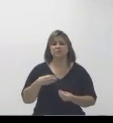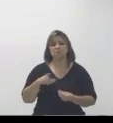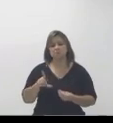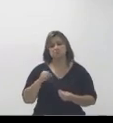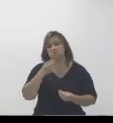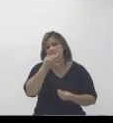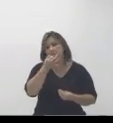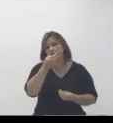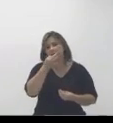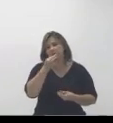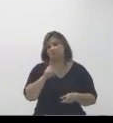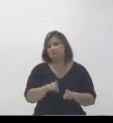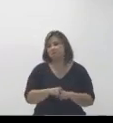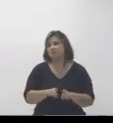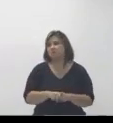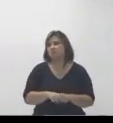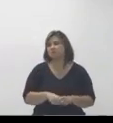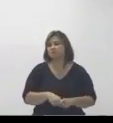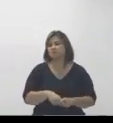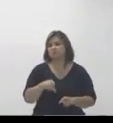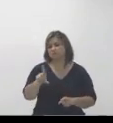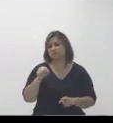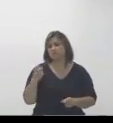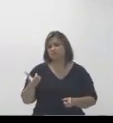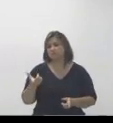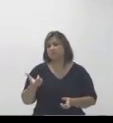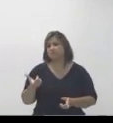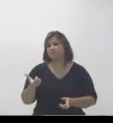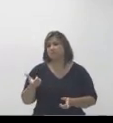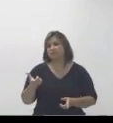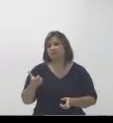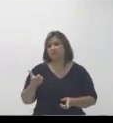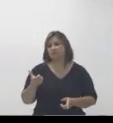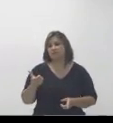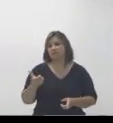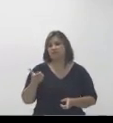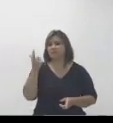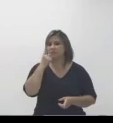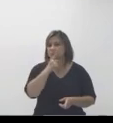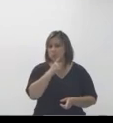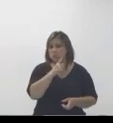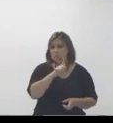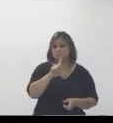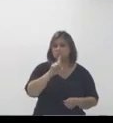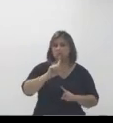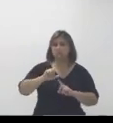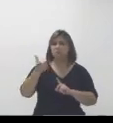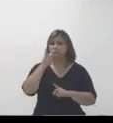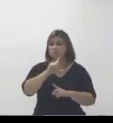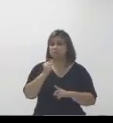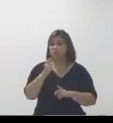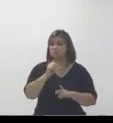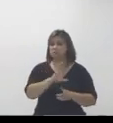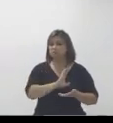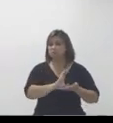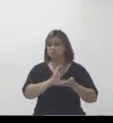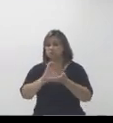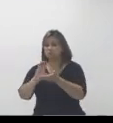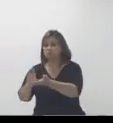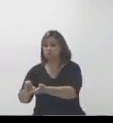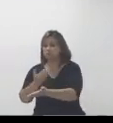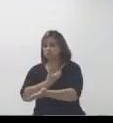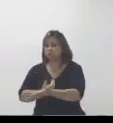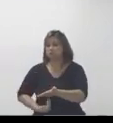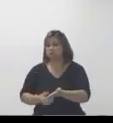público é evidentemente com vistas a conseguir reverter o dinheiro público pra pra